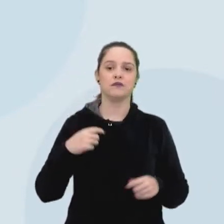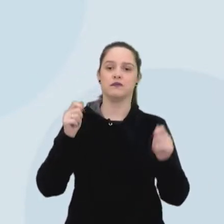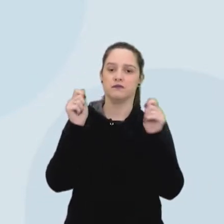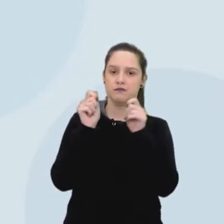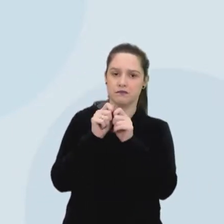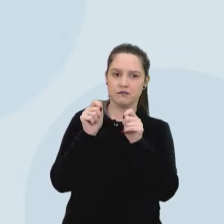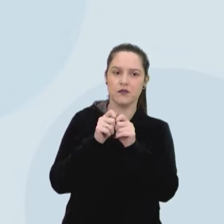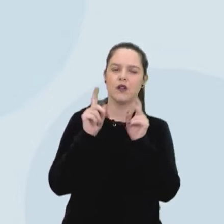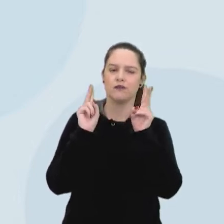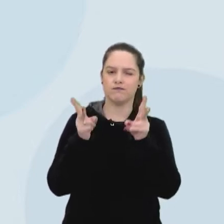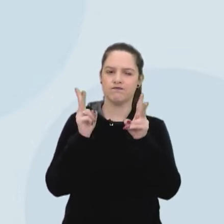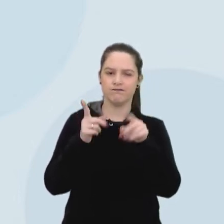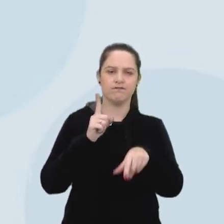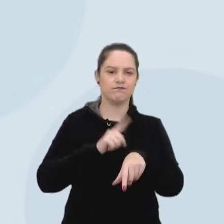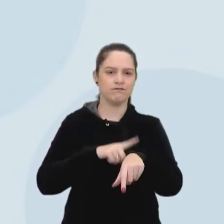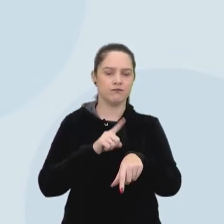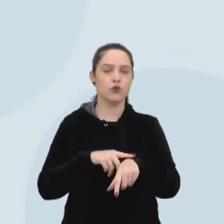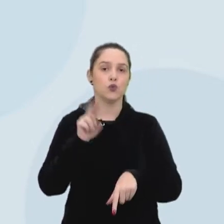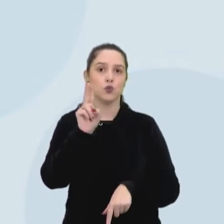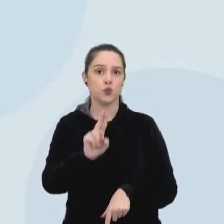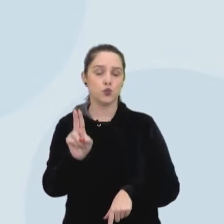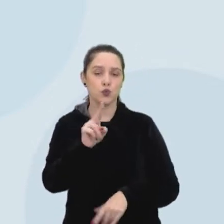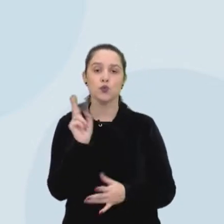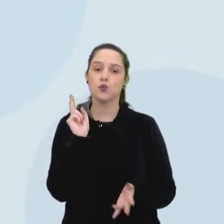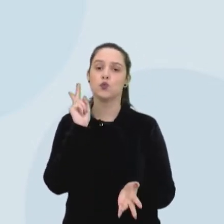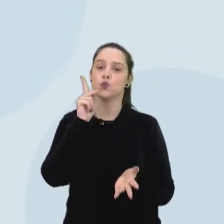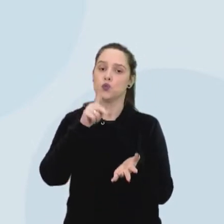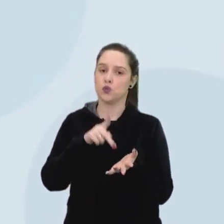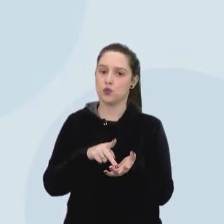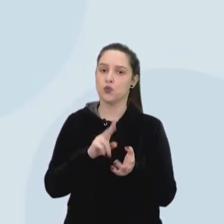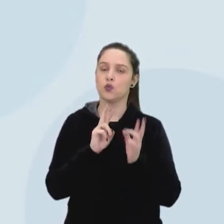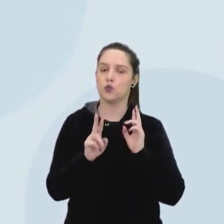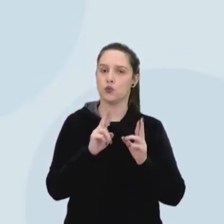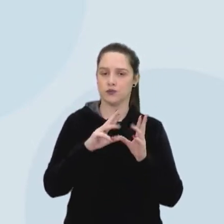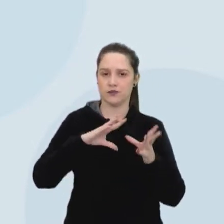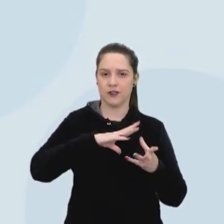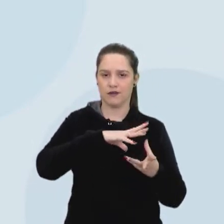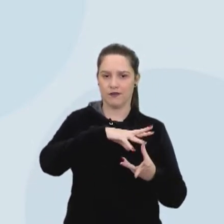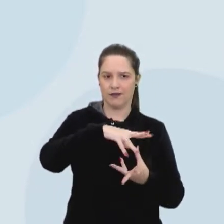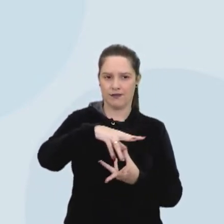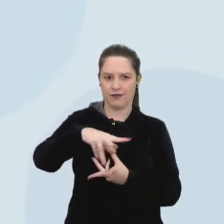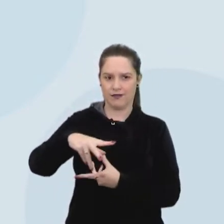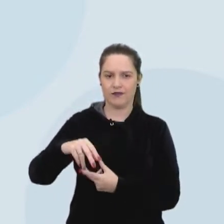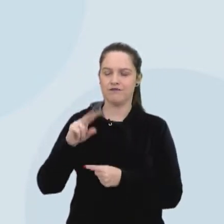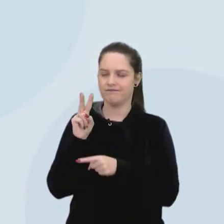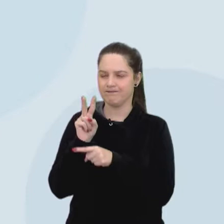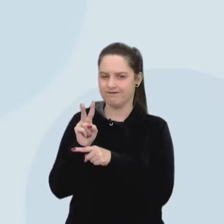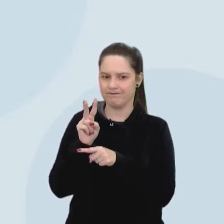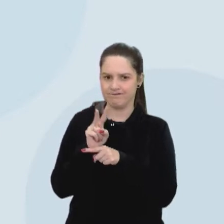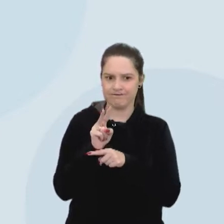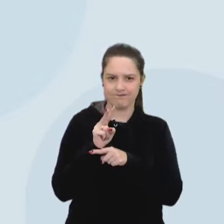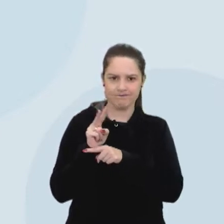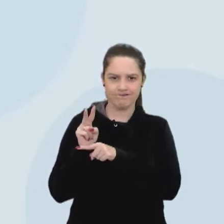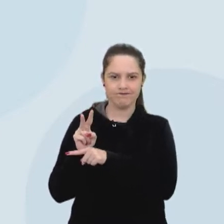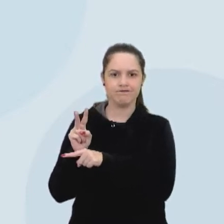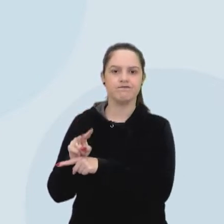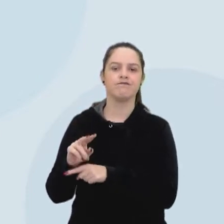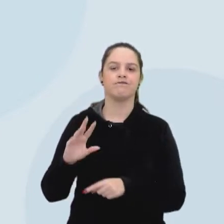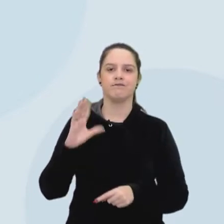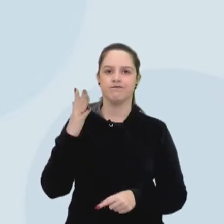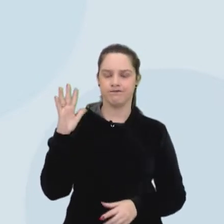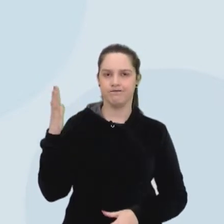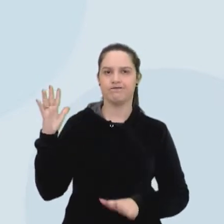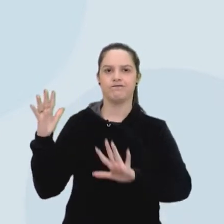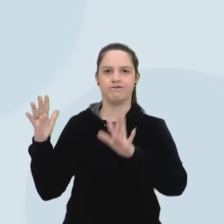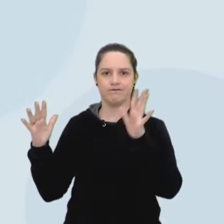fazendo ao mesmo tempo um uso razoável dos recursos da terra e preservando as espécies e os